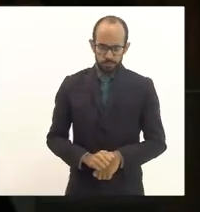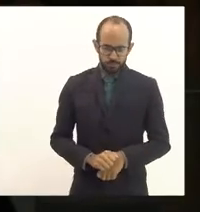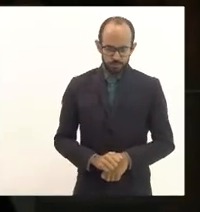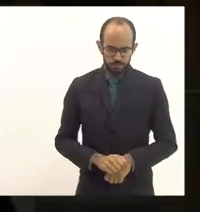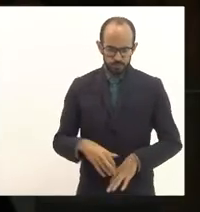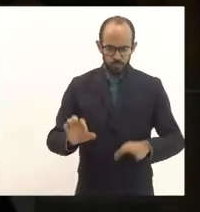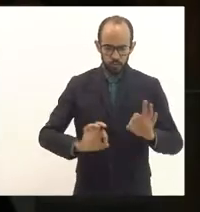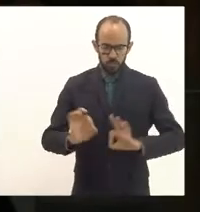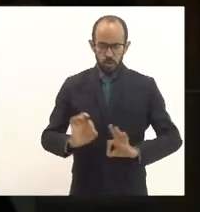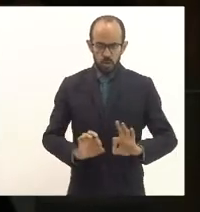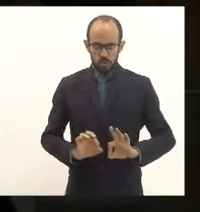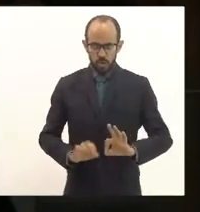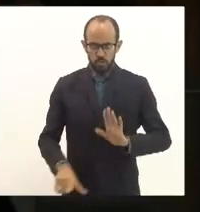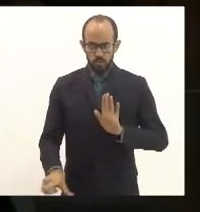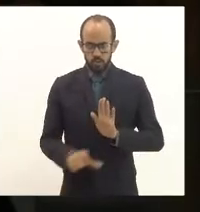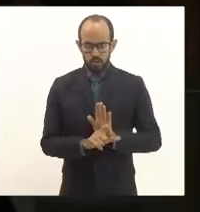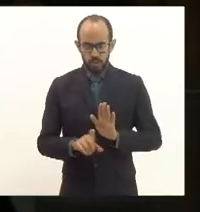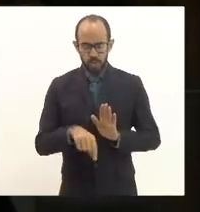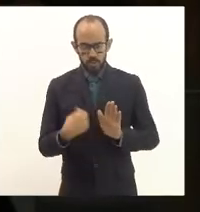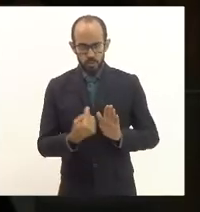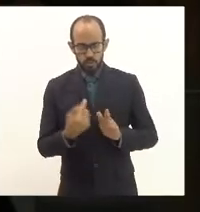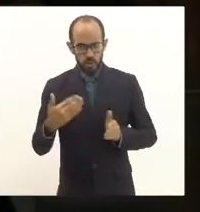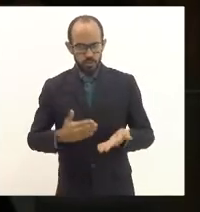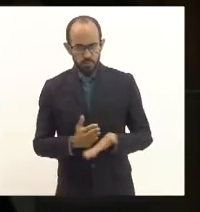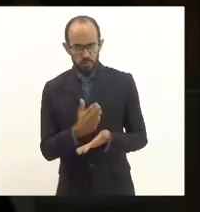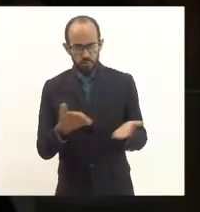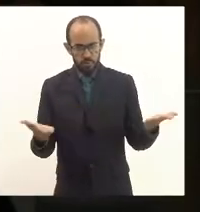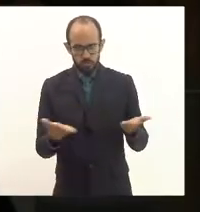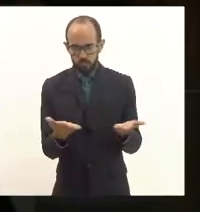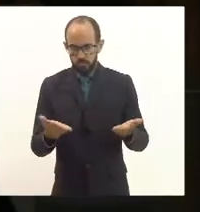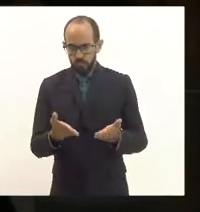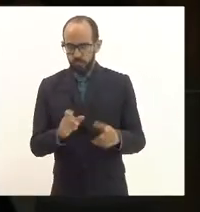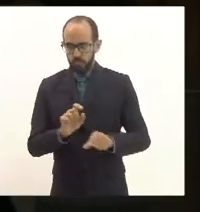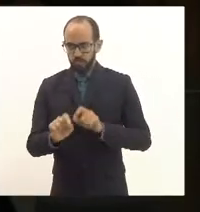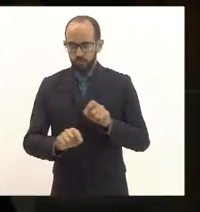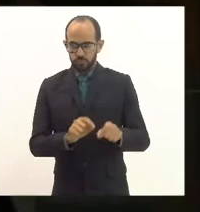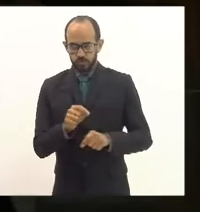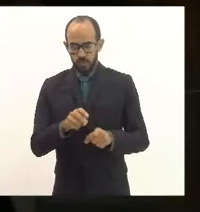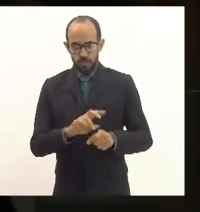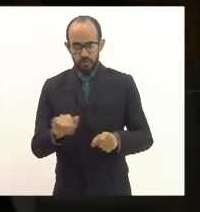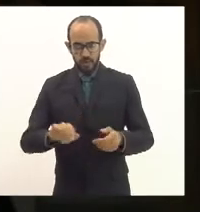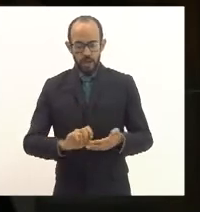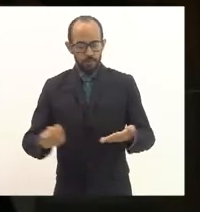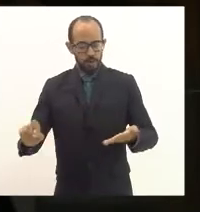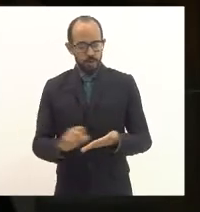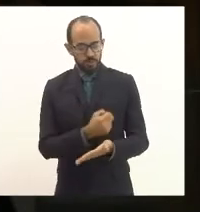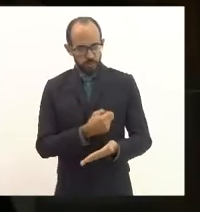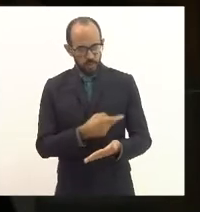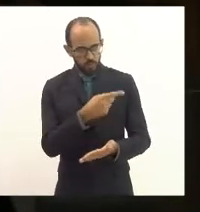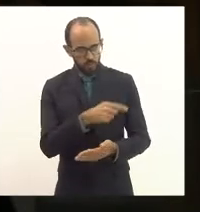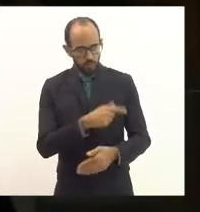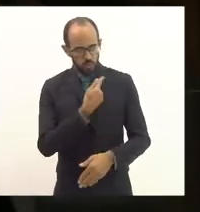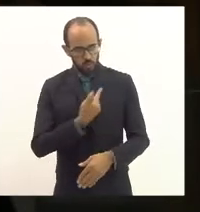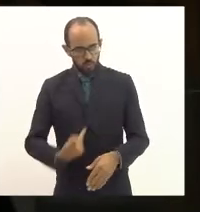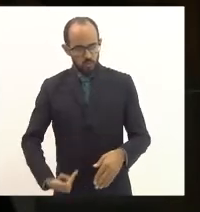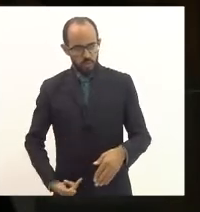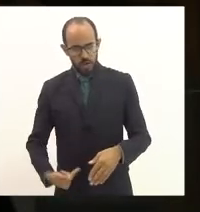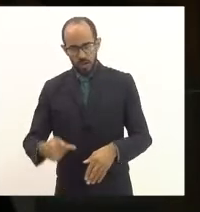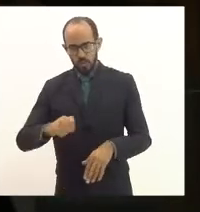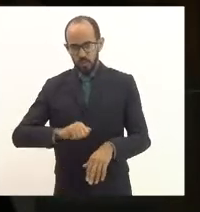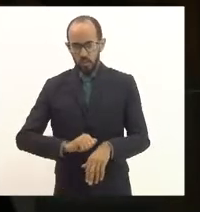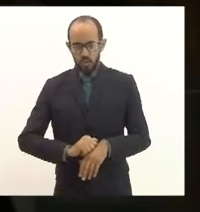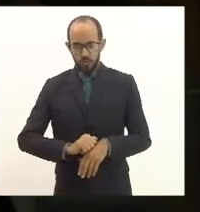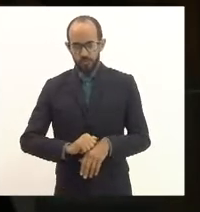que nós acabamos de aprovar e vai à sanção do governador